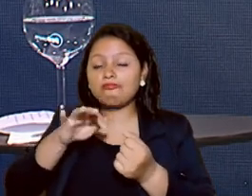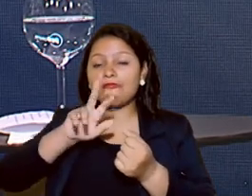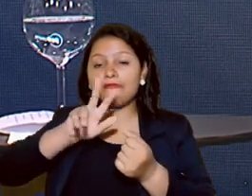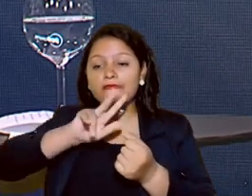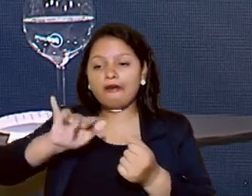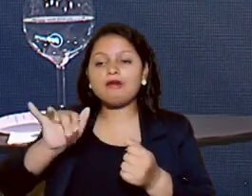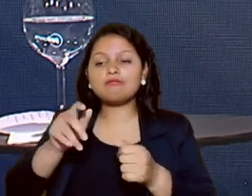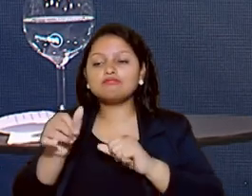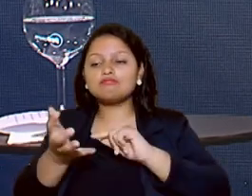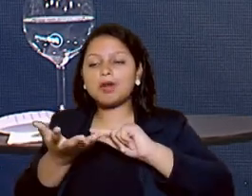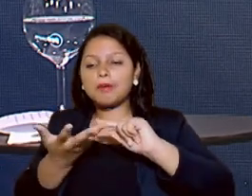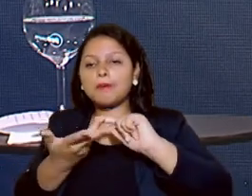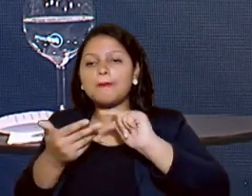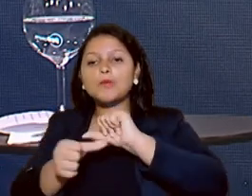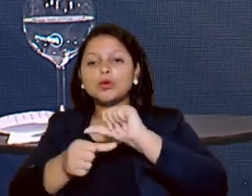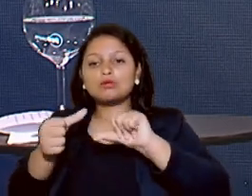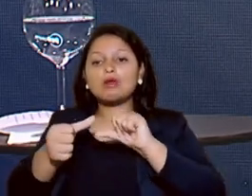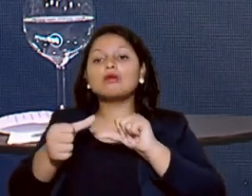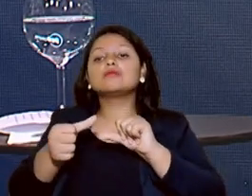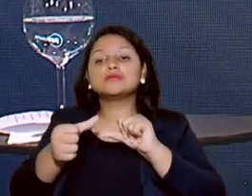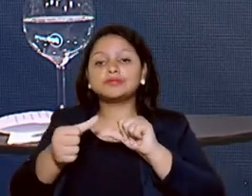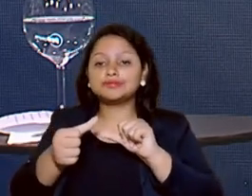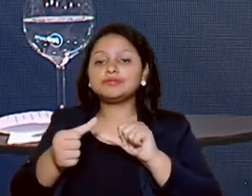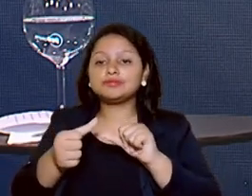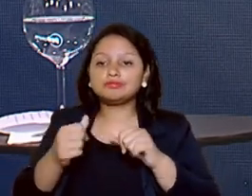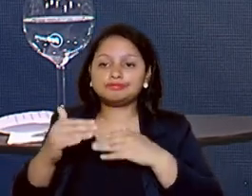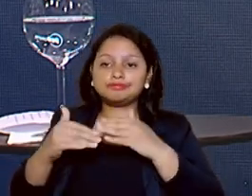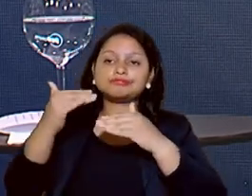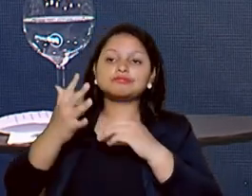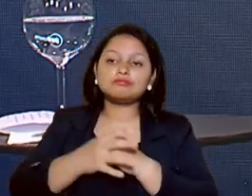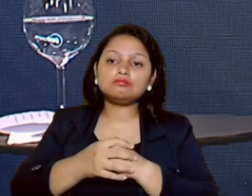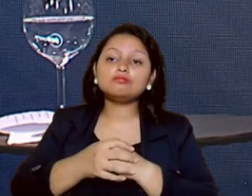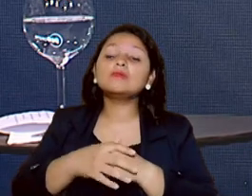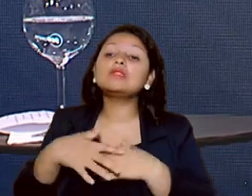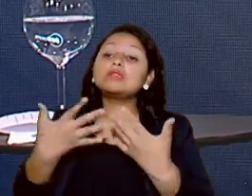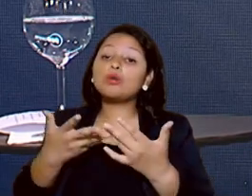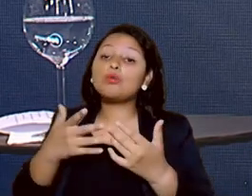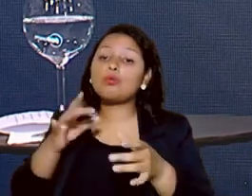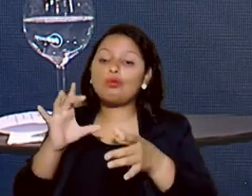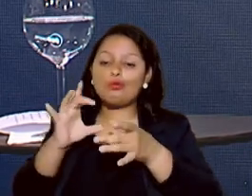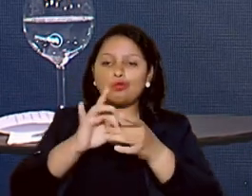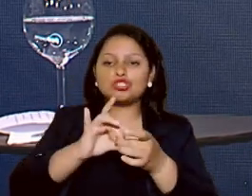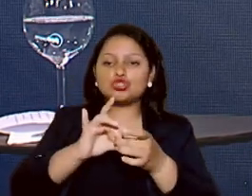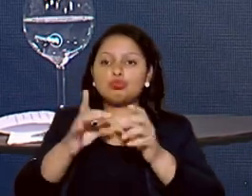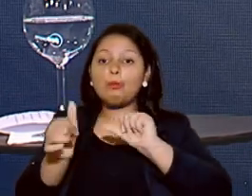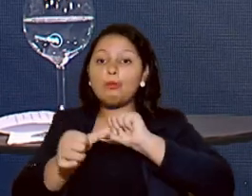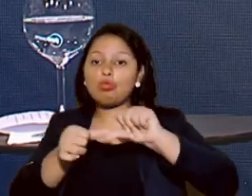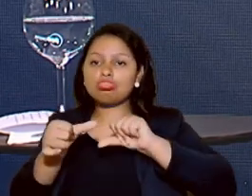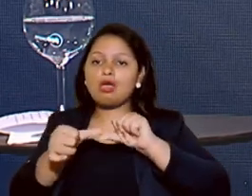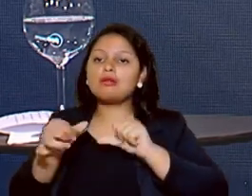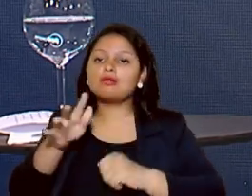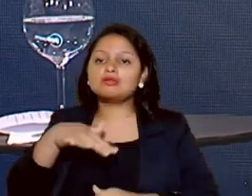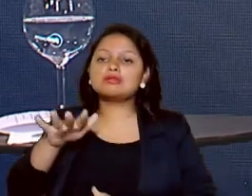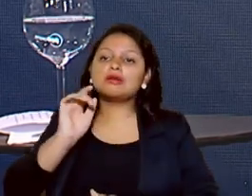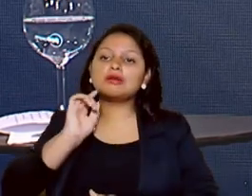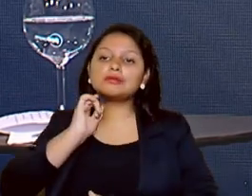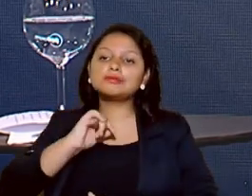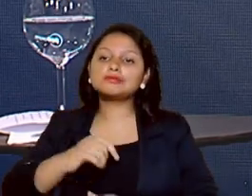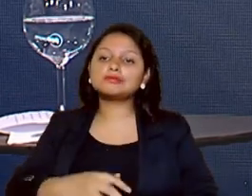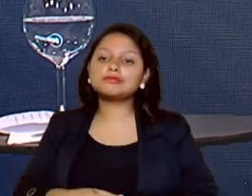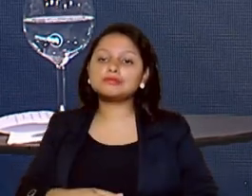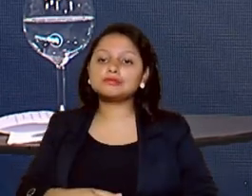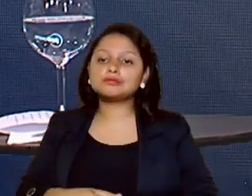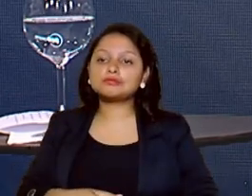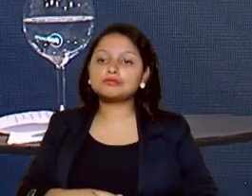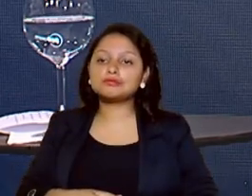acho que ela é Central então eu diria que a gente tem a mudança de eixo no processo desses olhos né passando o